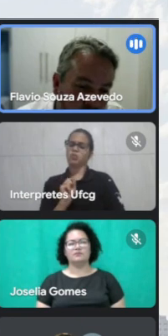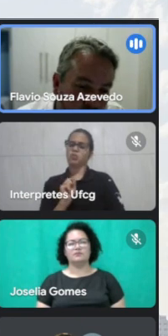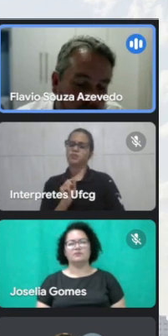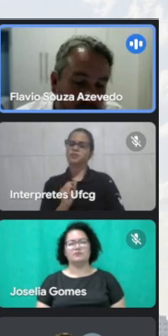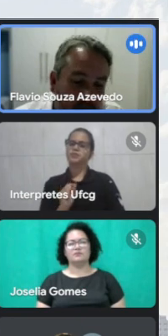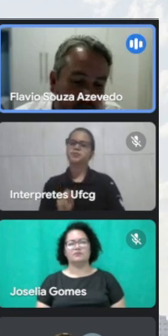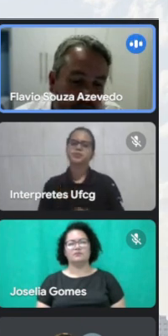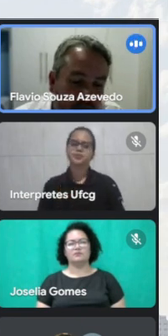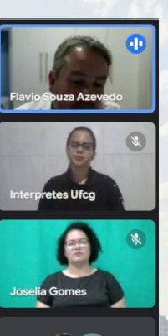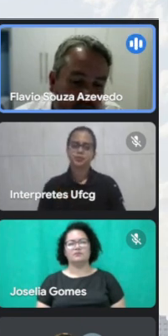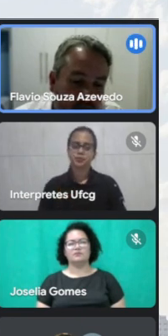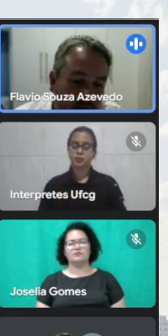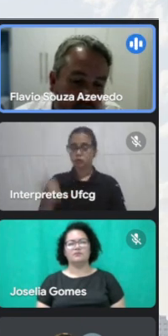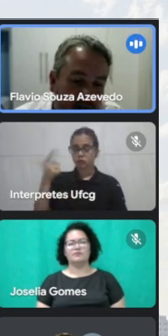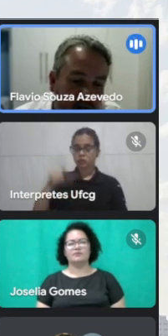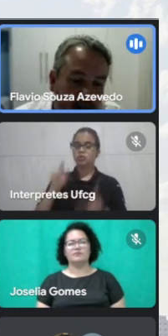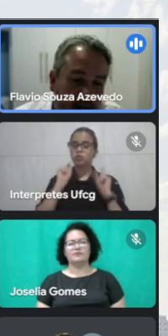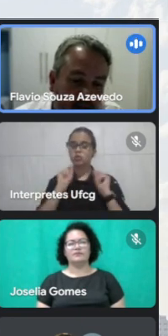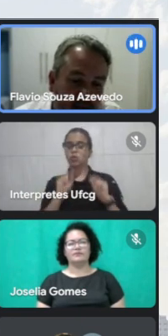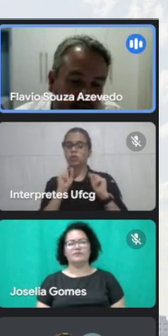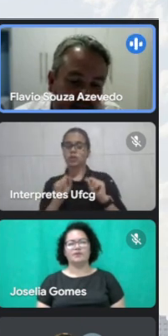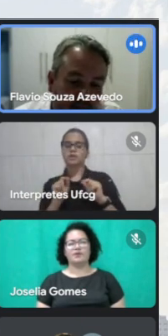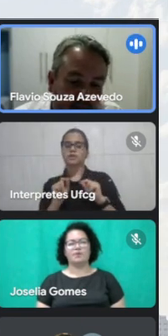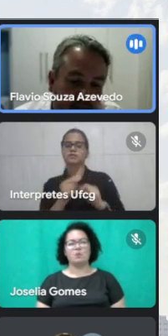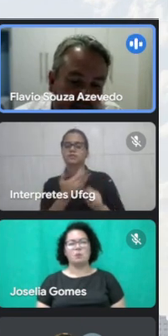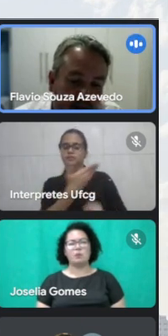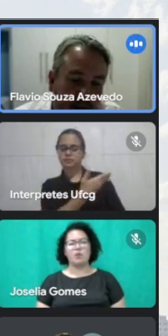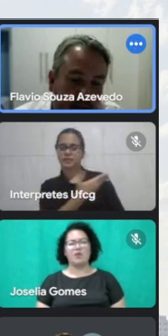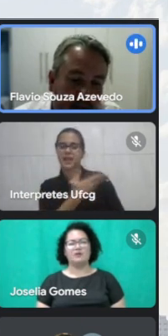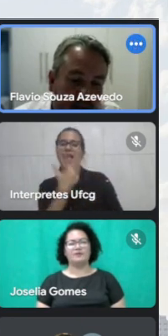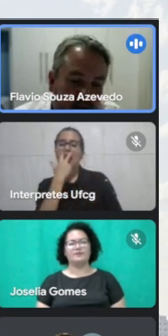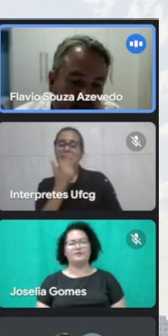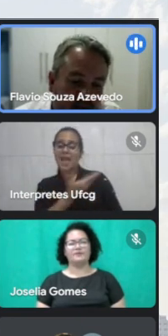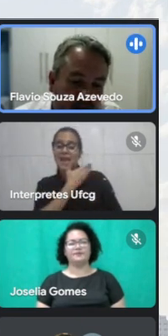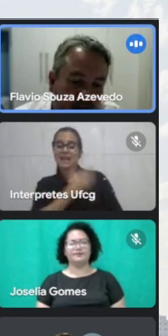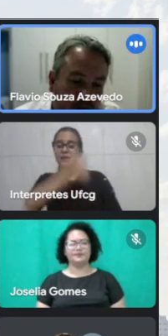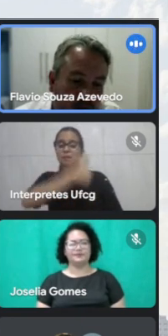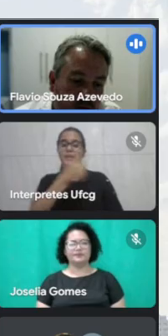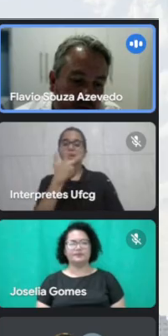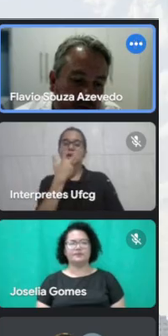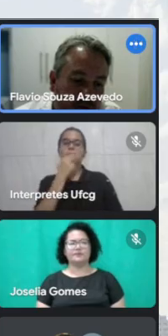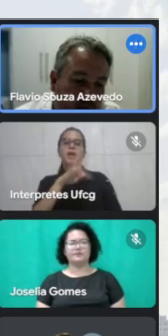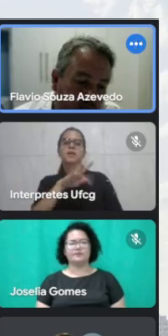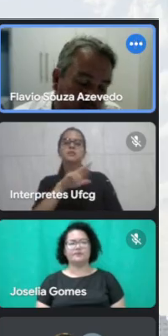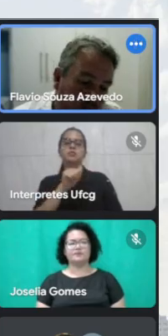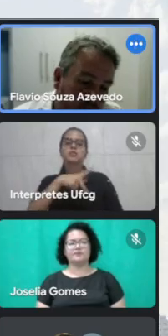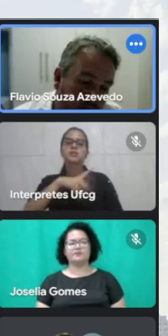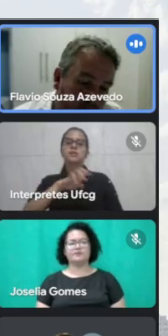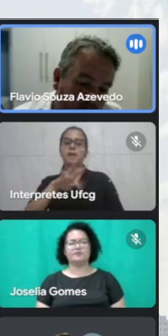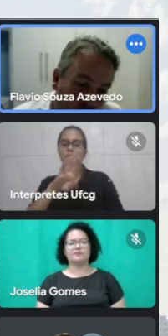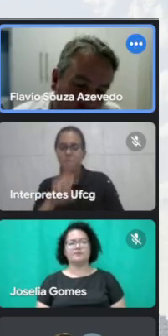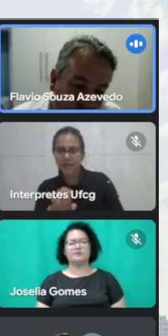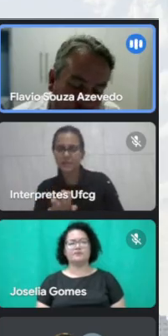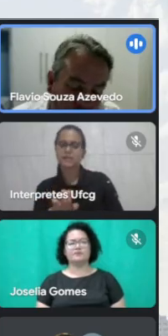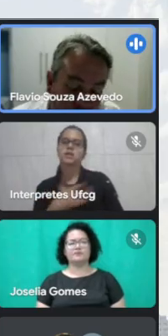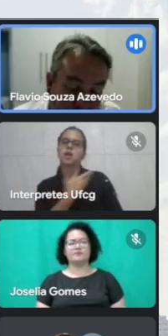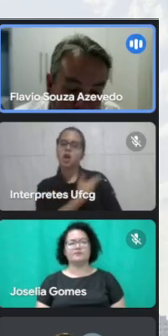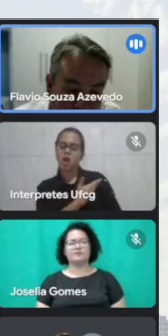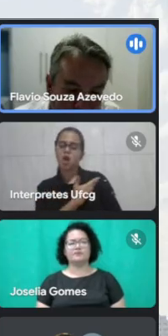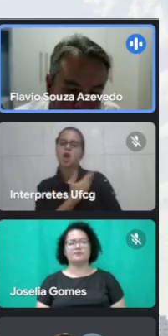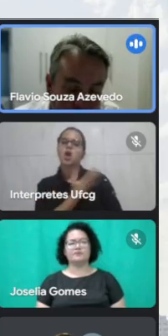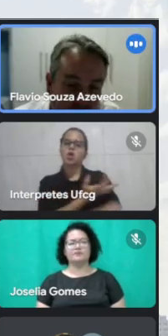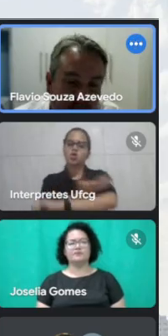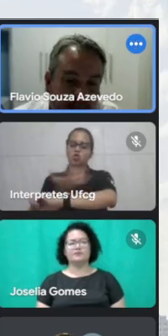Esse outro, né, é um planta flutuante, né, aquele que eu falei, de tapetes, né, tapetes flutuantes, né, com